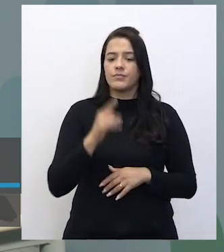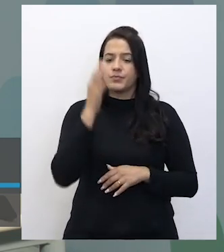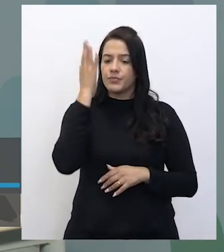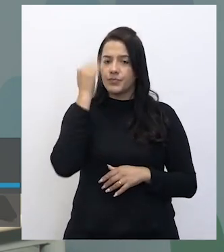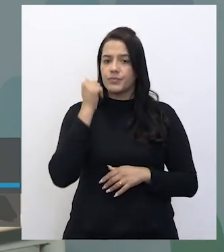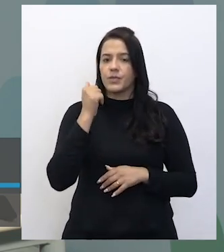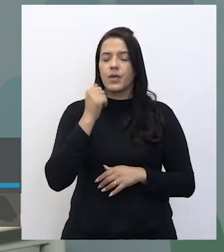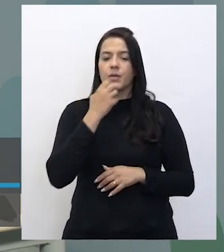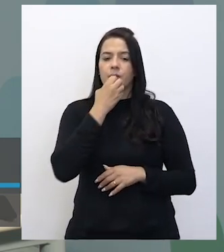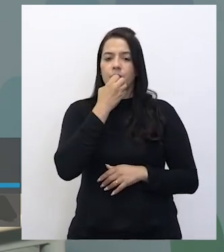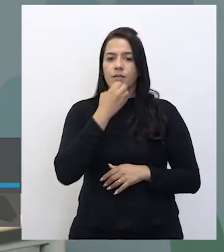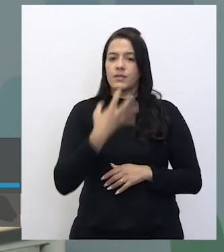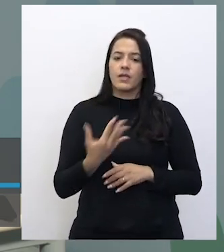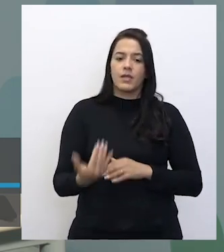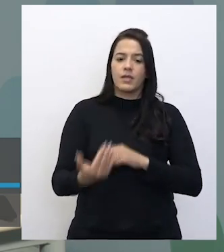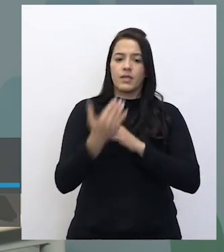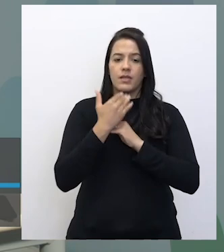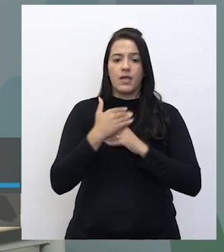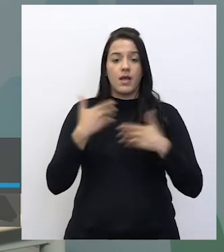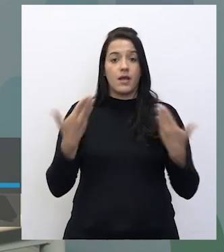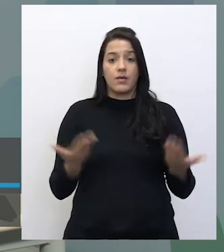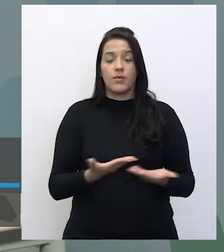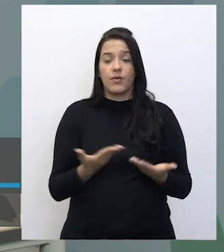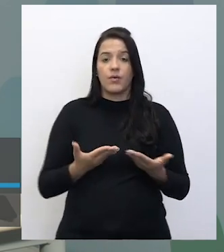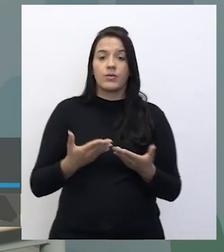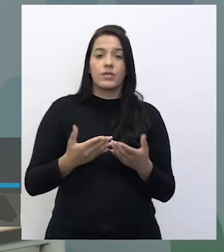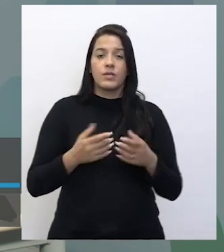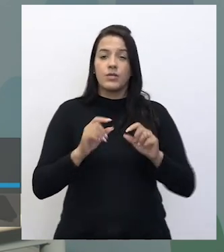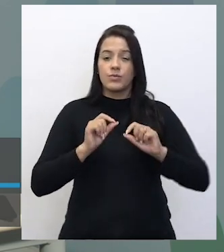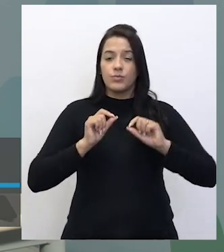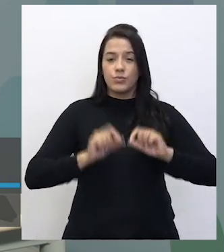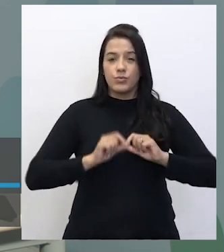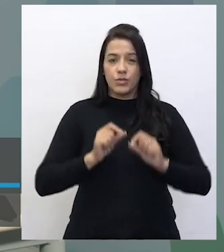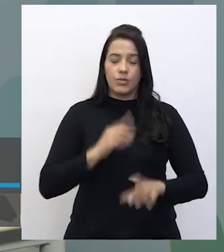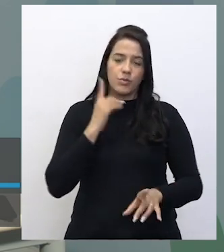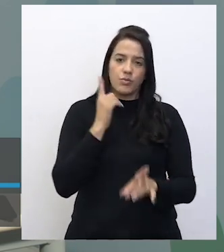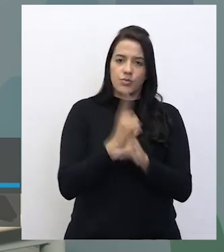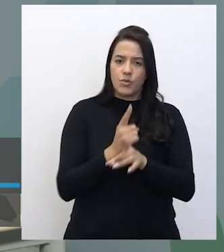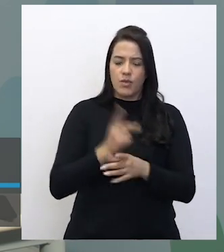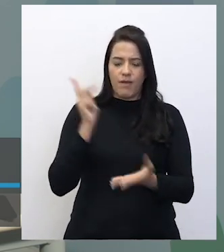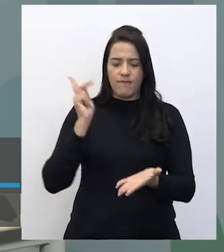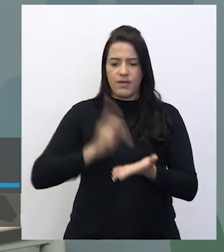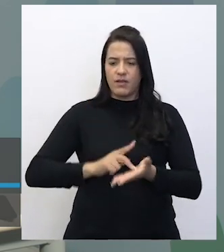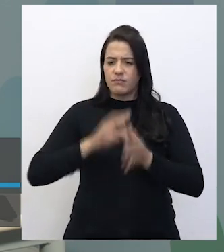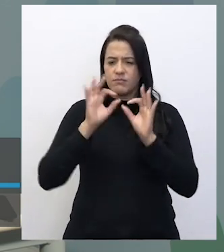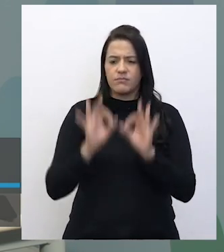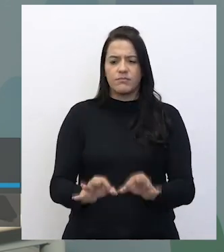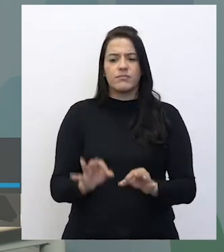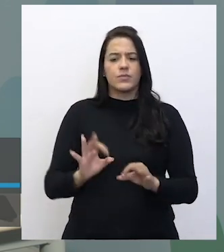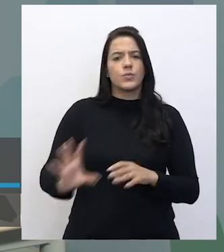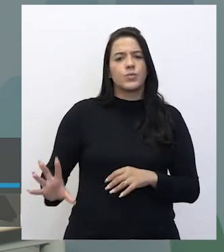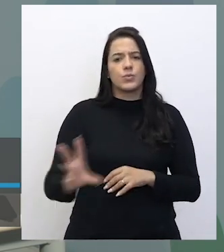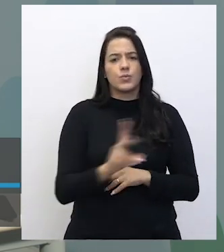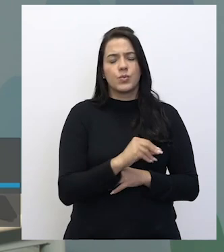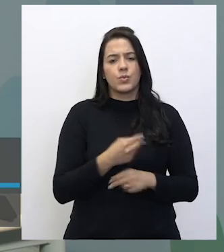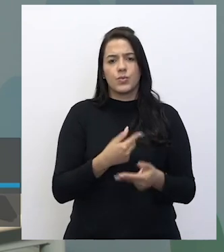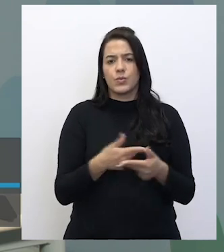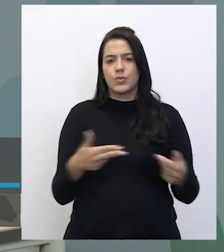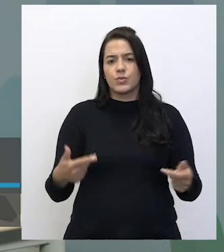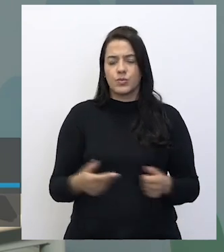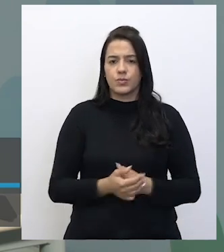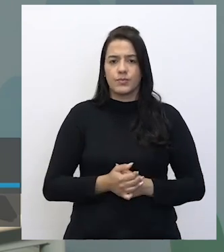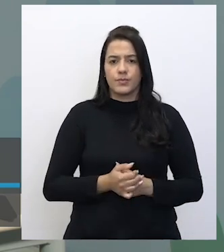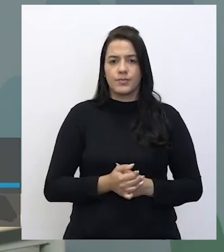até o momento não nos foi dada a possibilidade de encontrar uma verdade absoluta sobre todas as coisas, muito